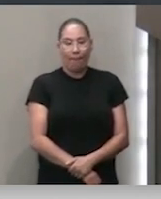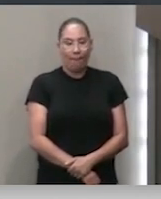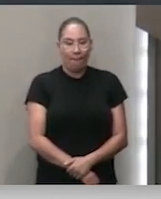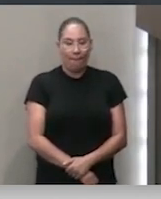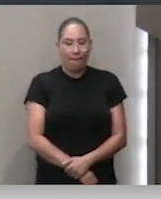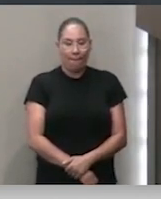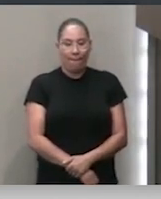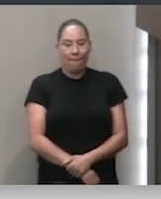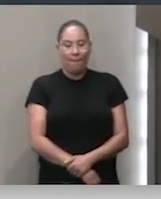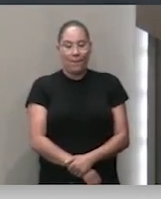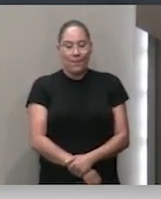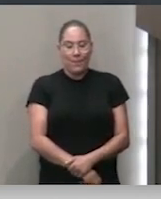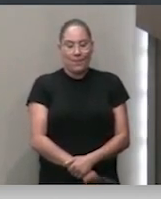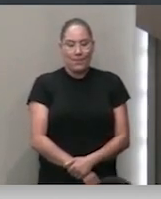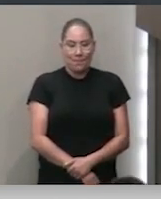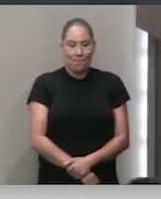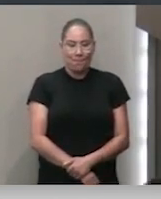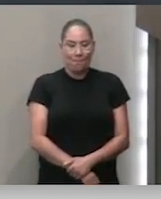Escute aqui.